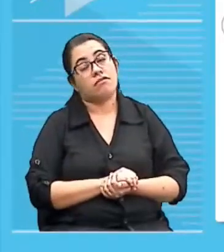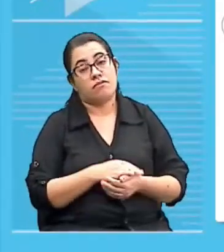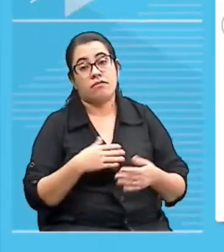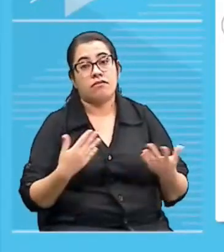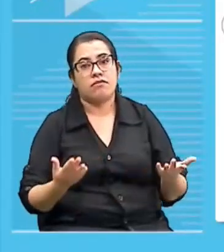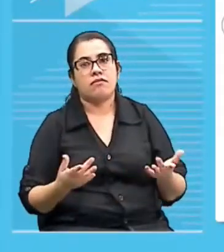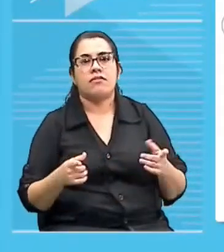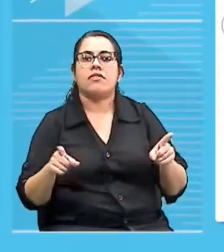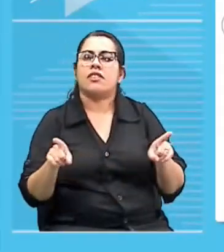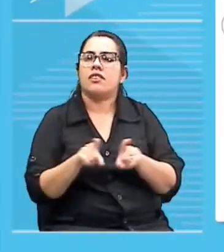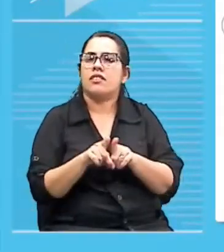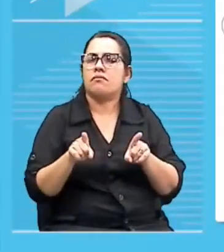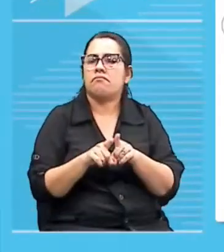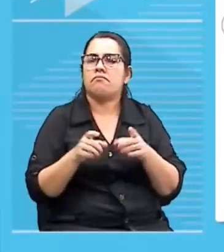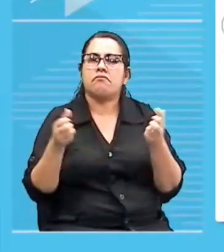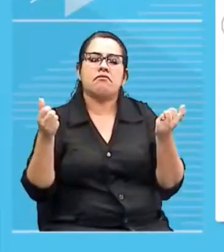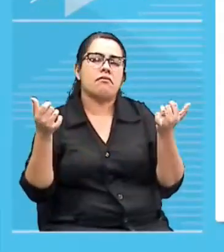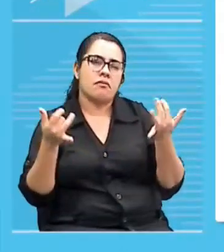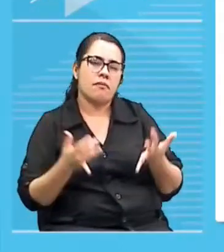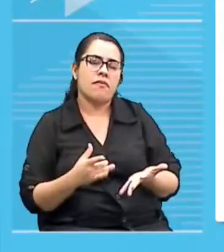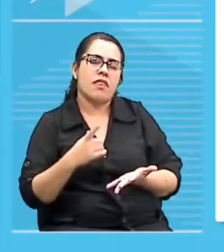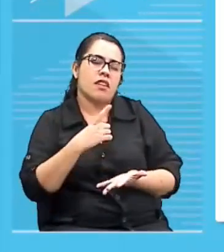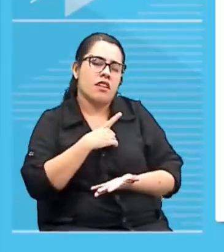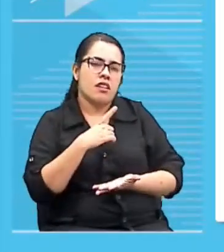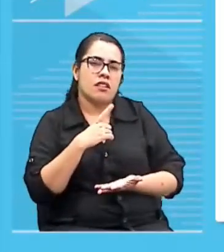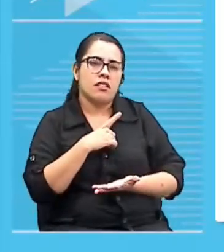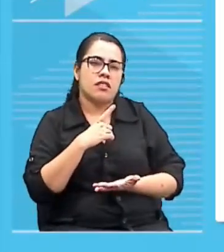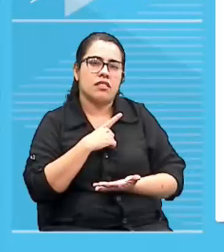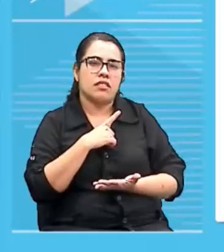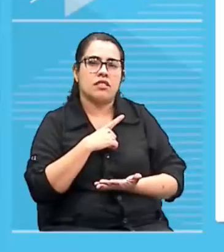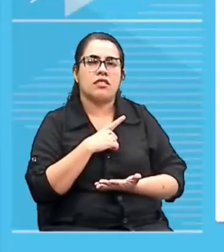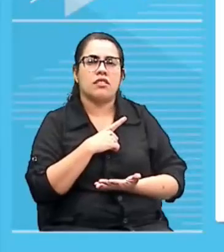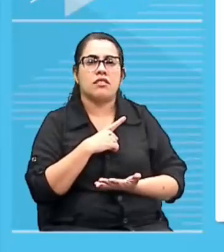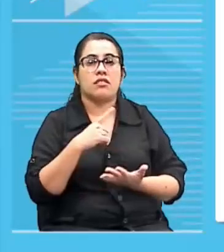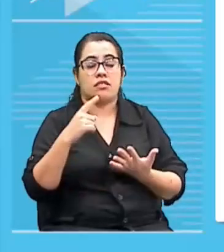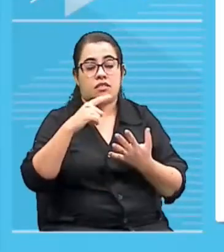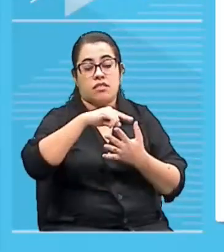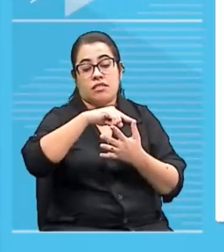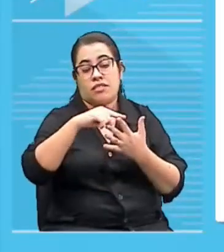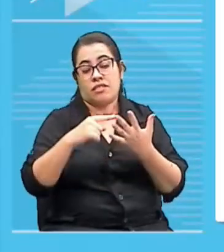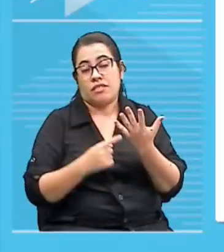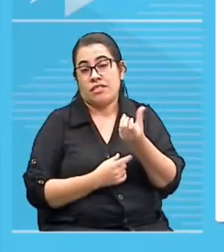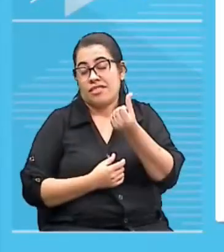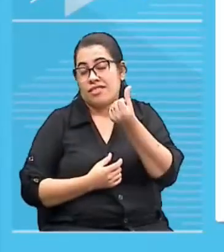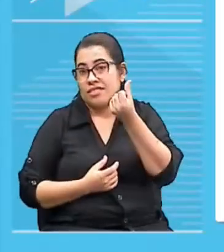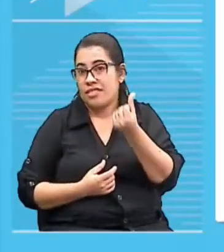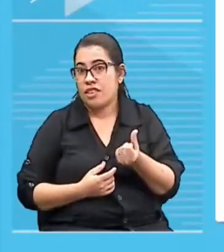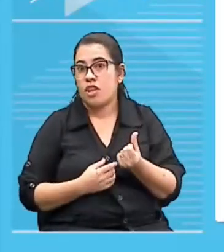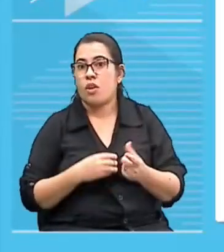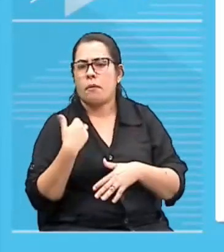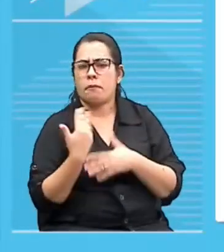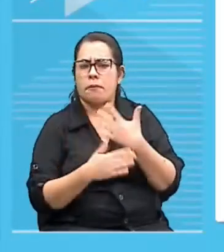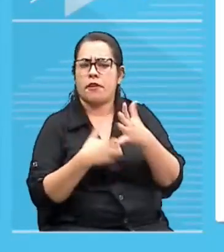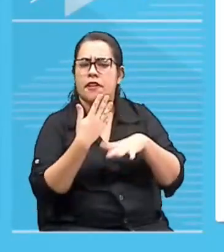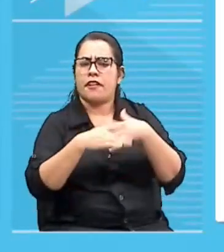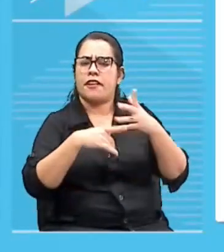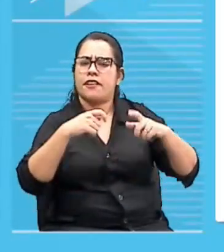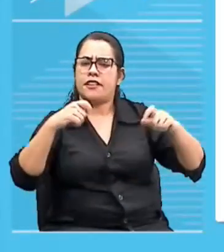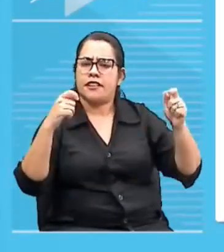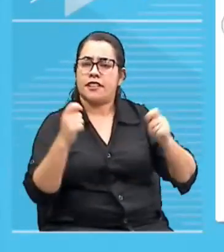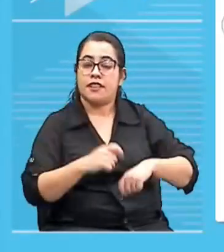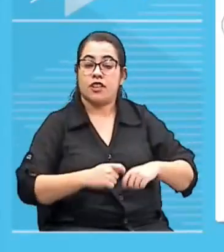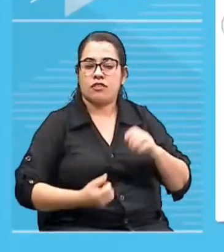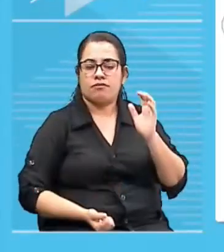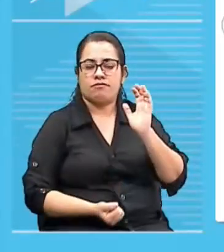turma, ainda se fala, né, que existem 6 princípios para o desenvolvimento e para a implementação da